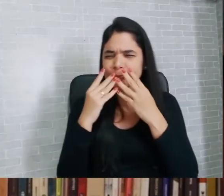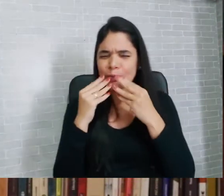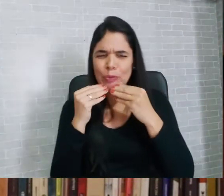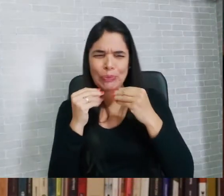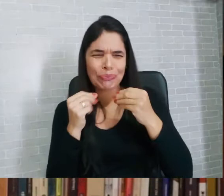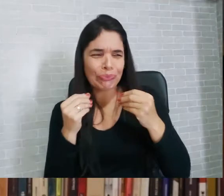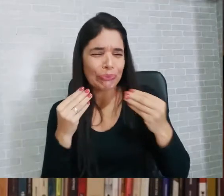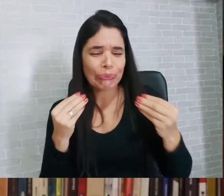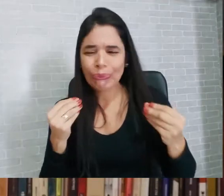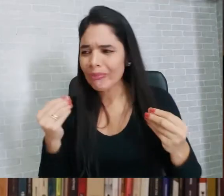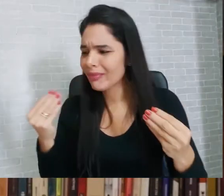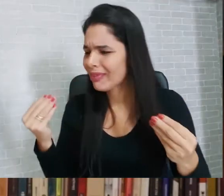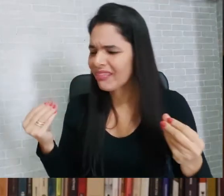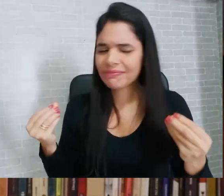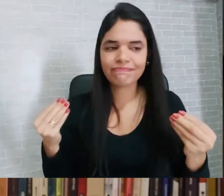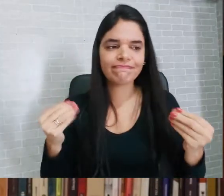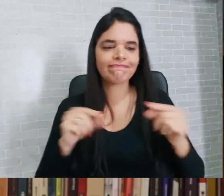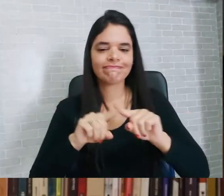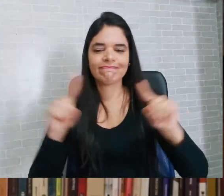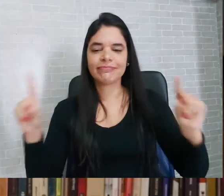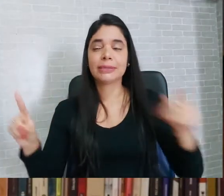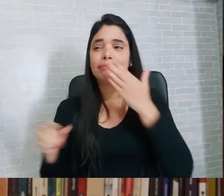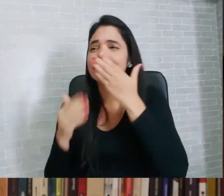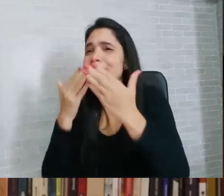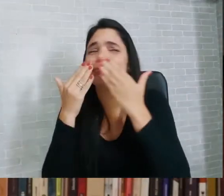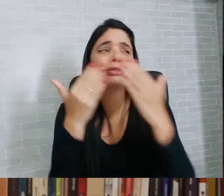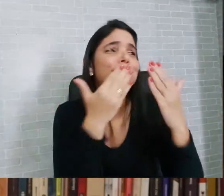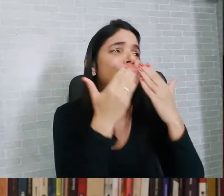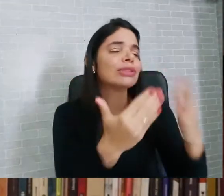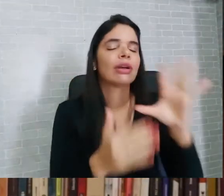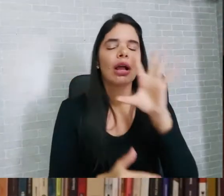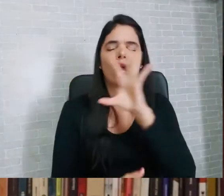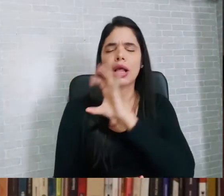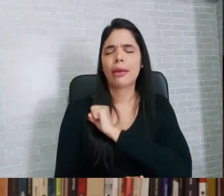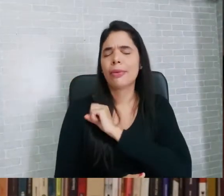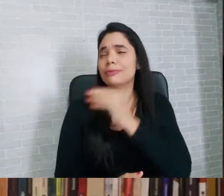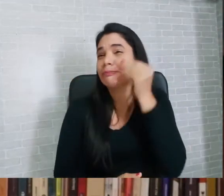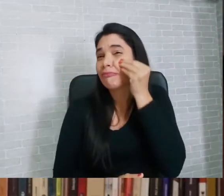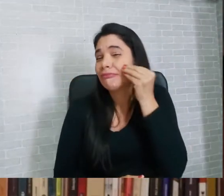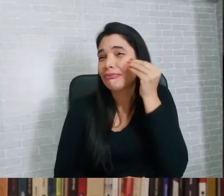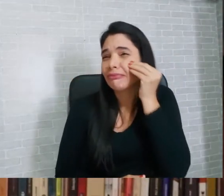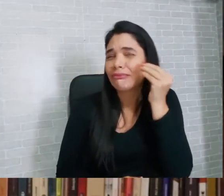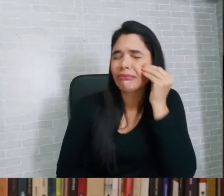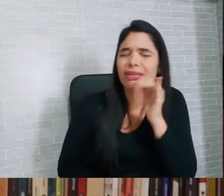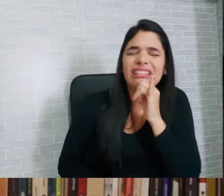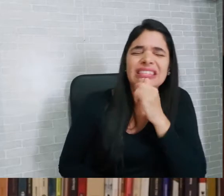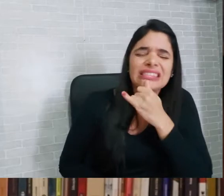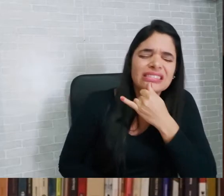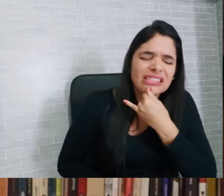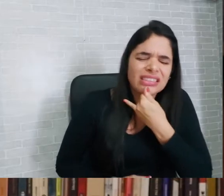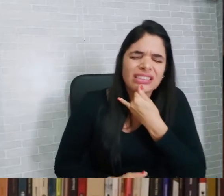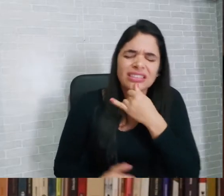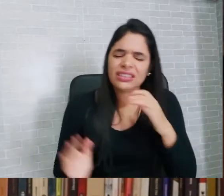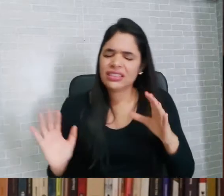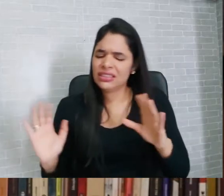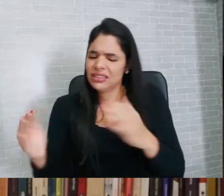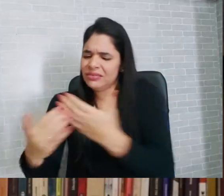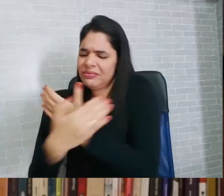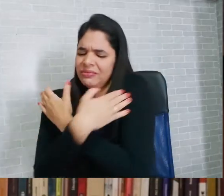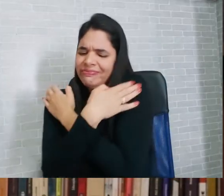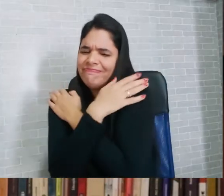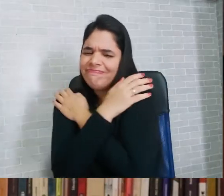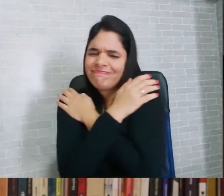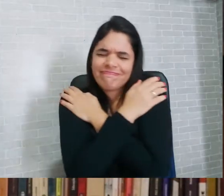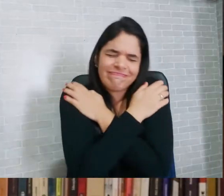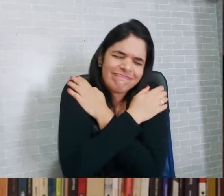lábios, imperativamente clamar o amor, sem provar alguns remorsos. Abraçar um corpo